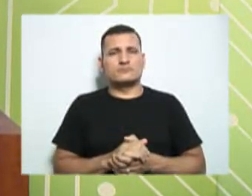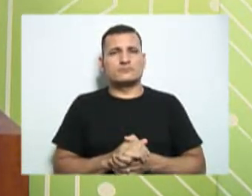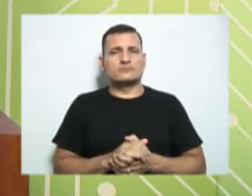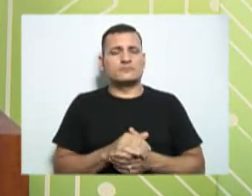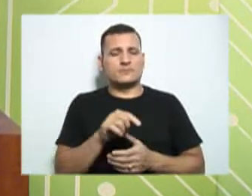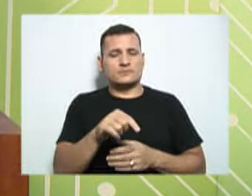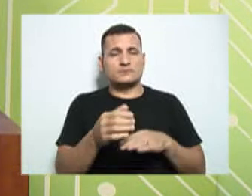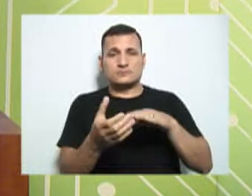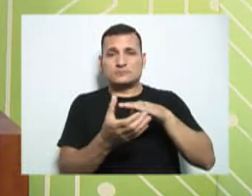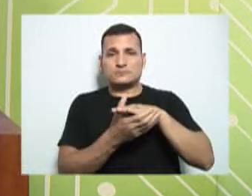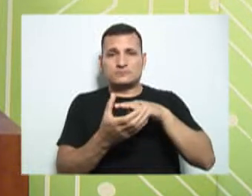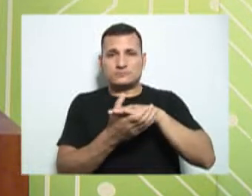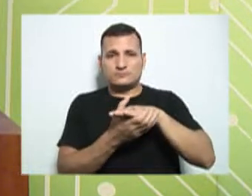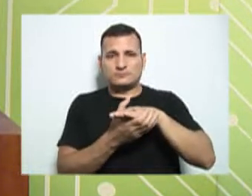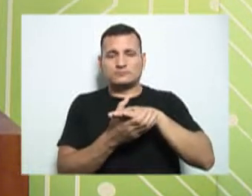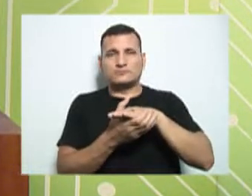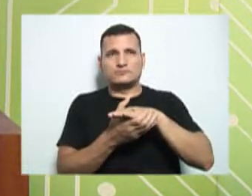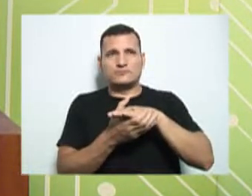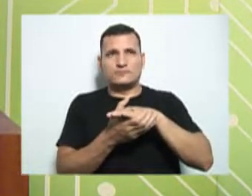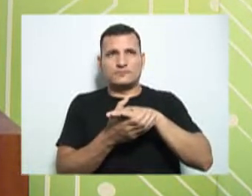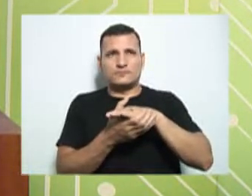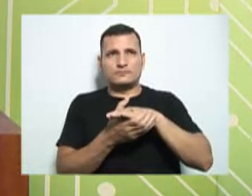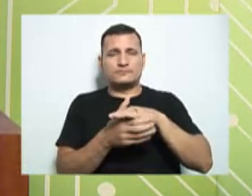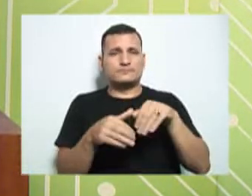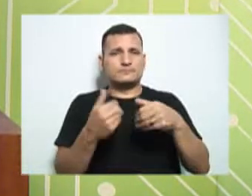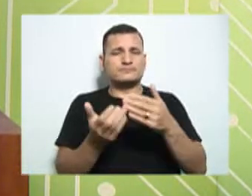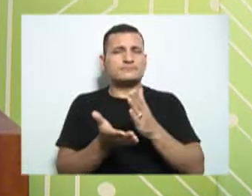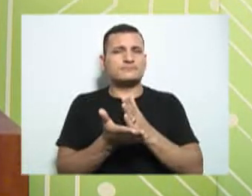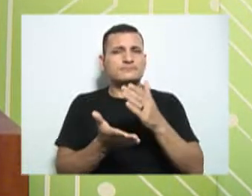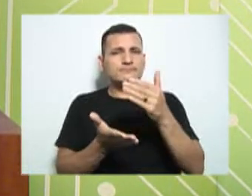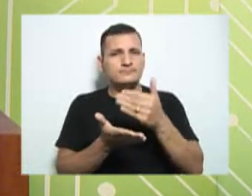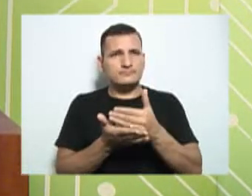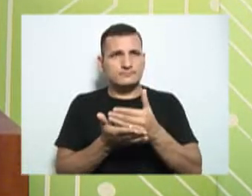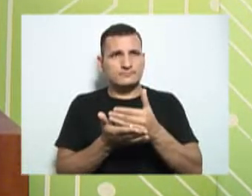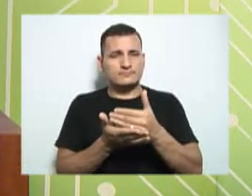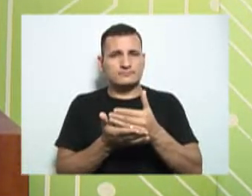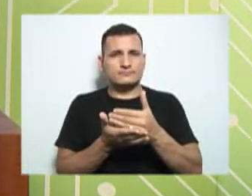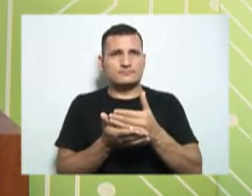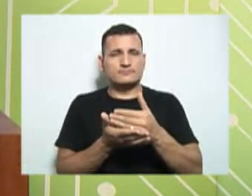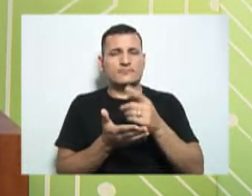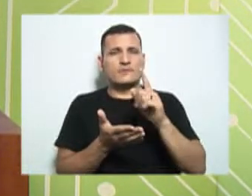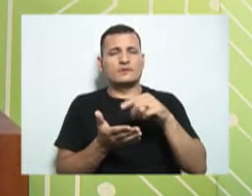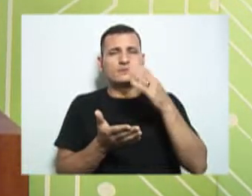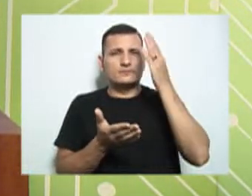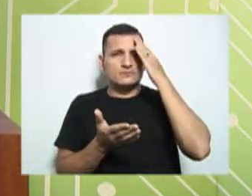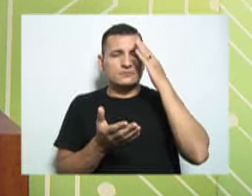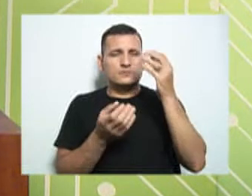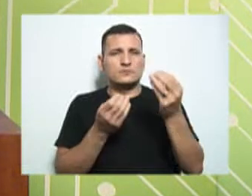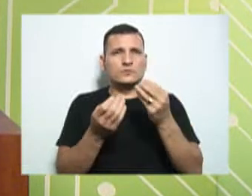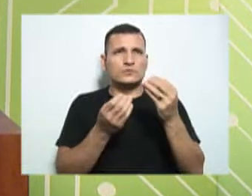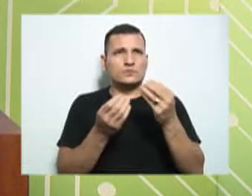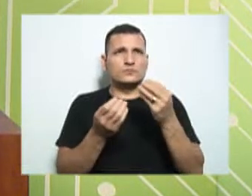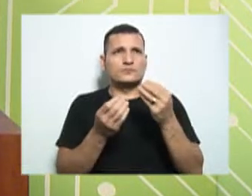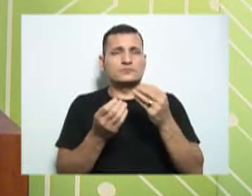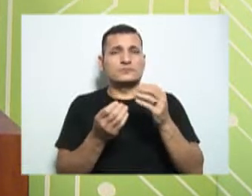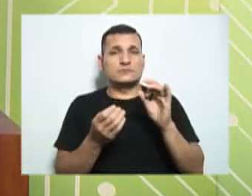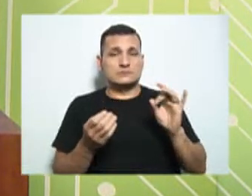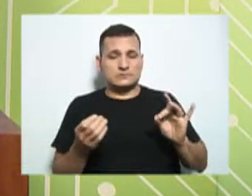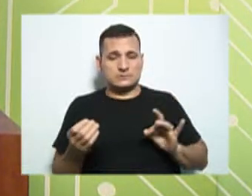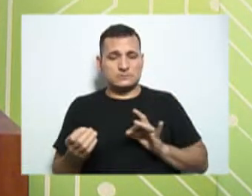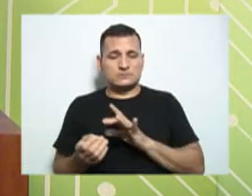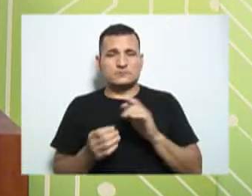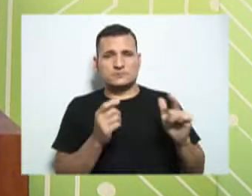formação daquele sapato. Então, rateios indiretos, quando a gente fala isso, quer saber como funciona, como está sendo os custos de cada